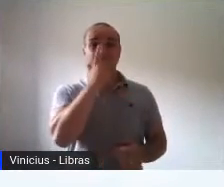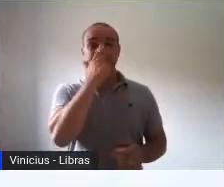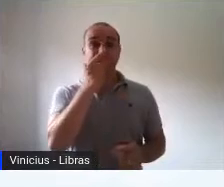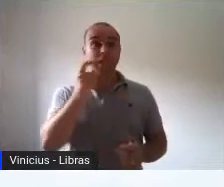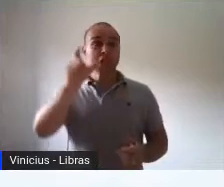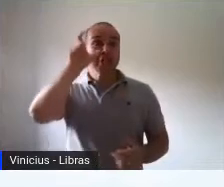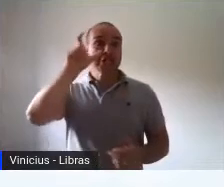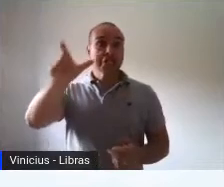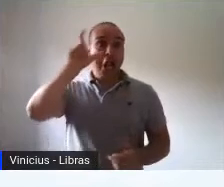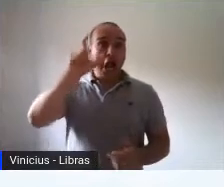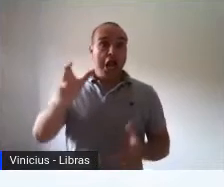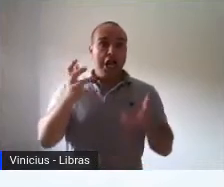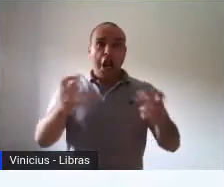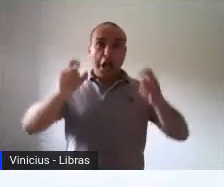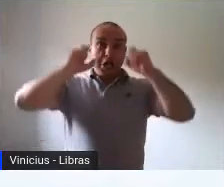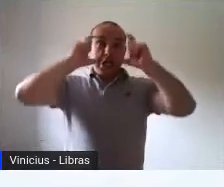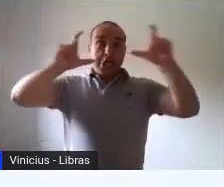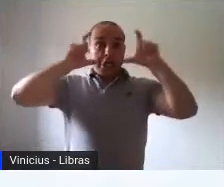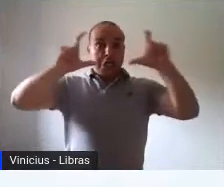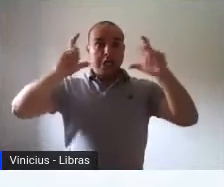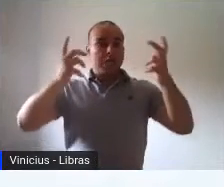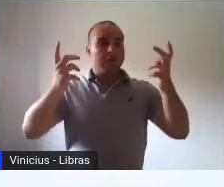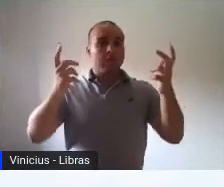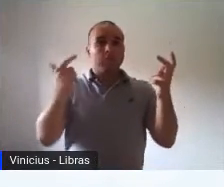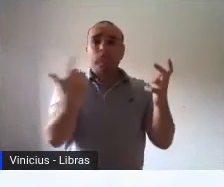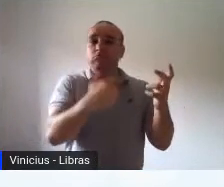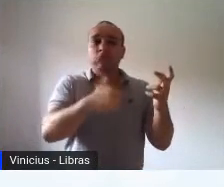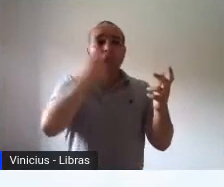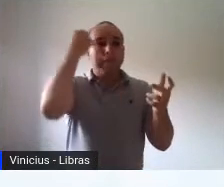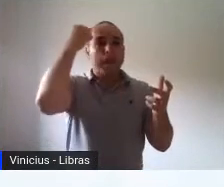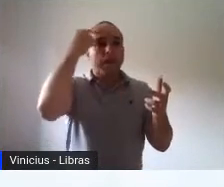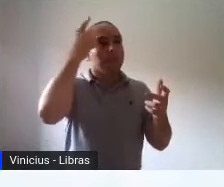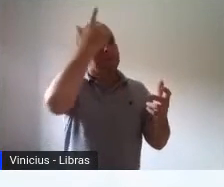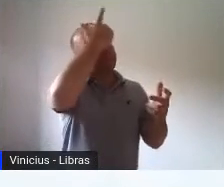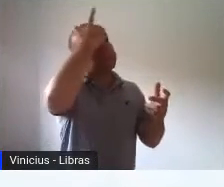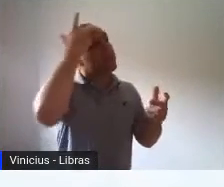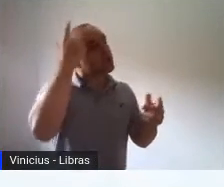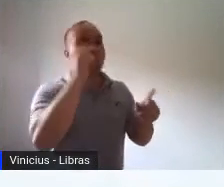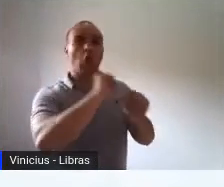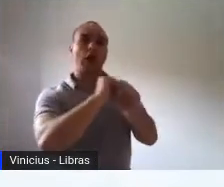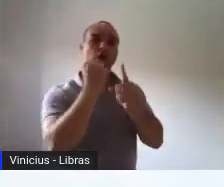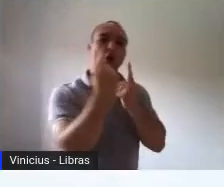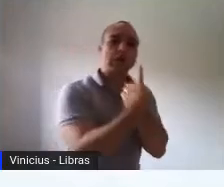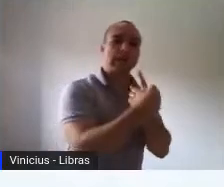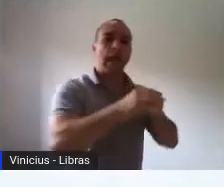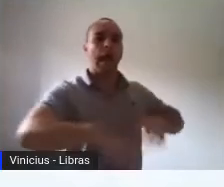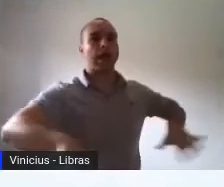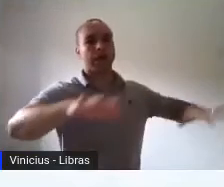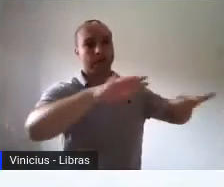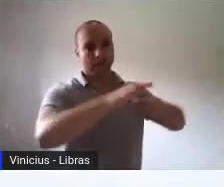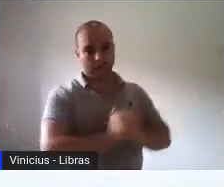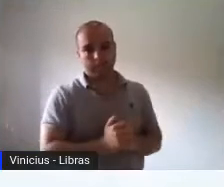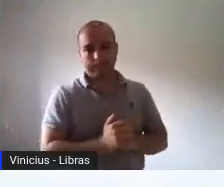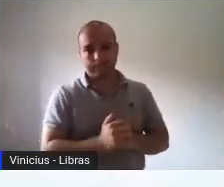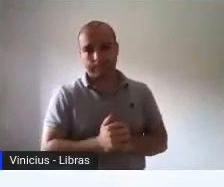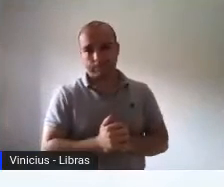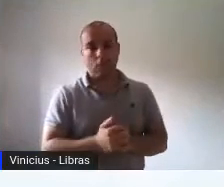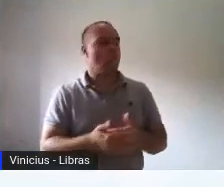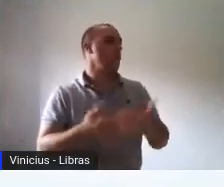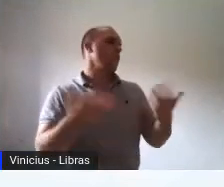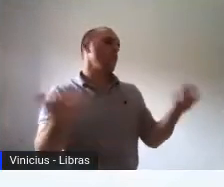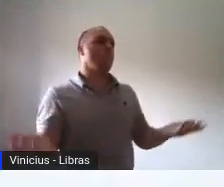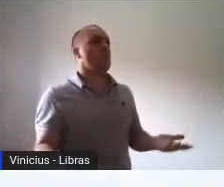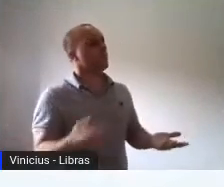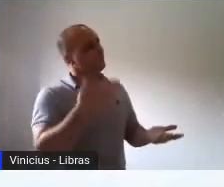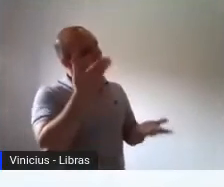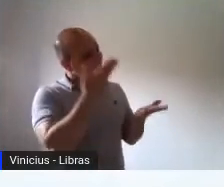cargo, por mais poder. Né? Nunca é o foco na sociedade. Sandro, a gente chega aqui ao final, uma delícia para conversar o dia inteiro aqui com você, mas a gente